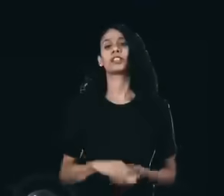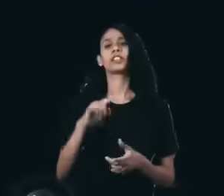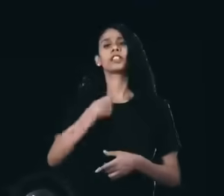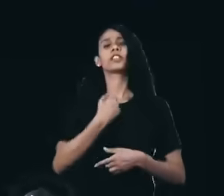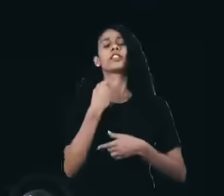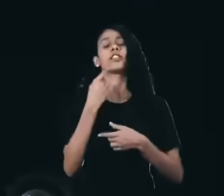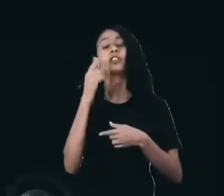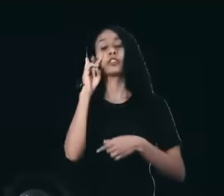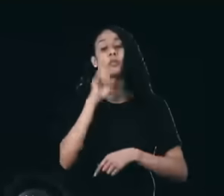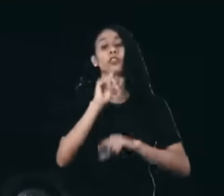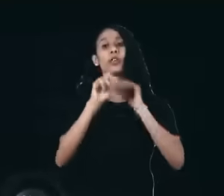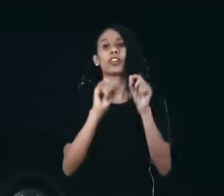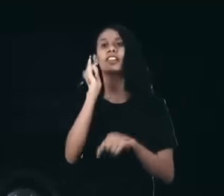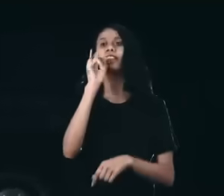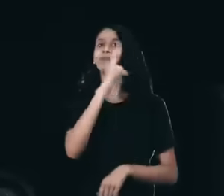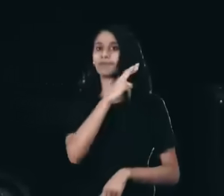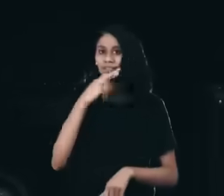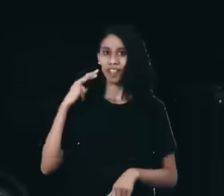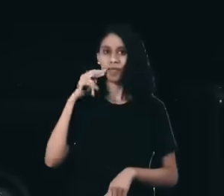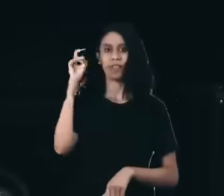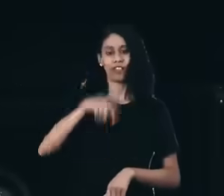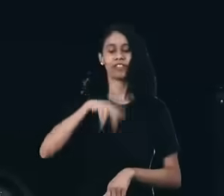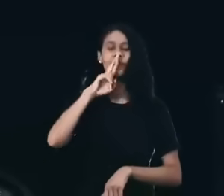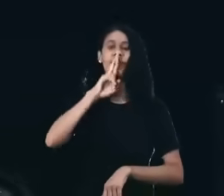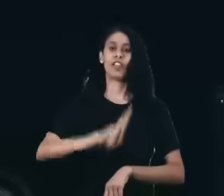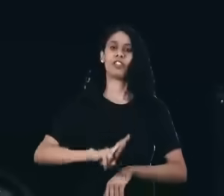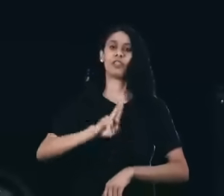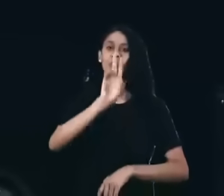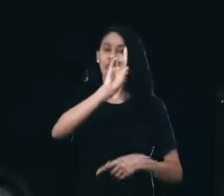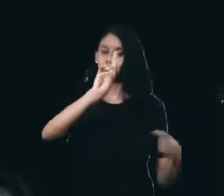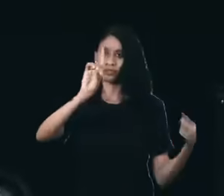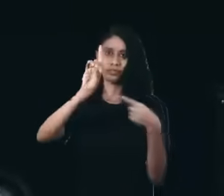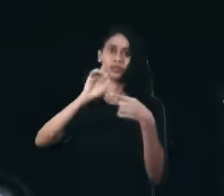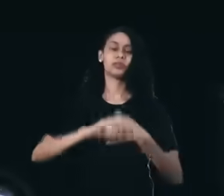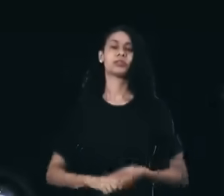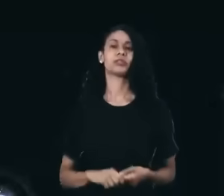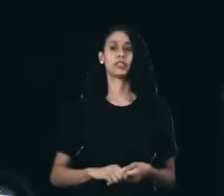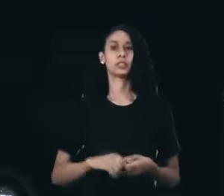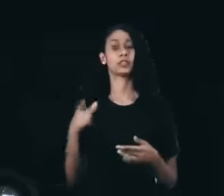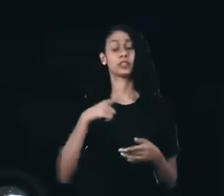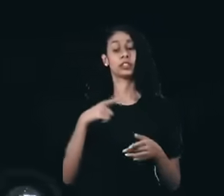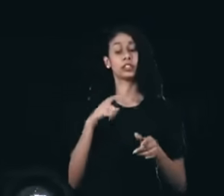vai ver que Rebeca foi a resposta. Houve um momento de